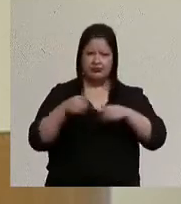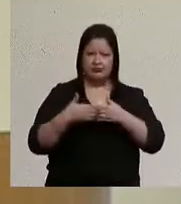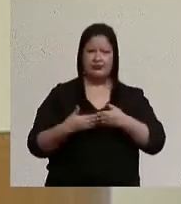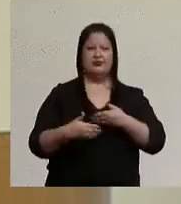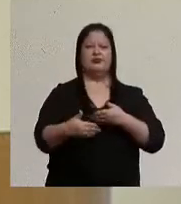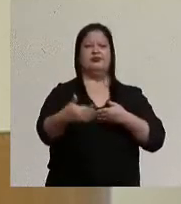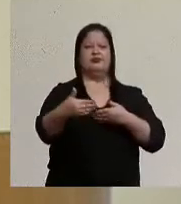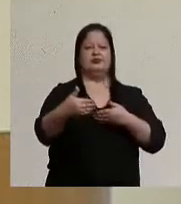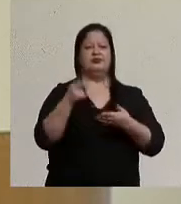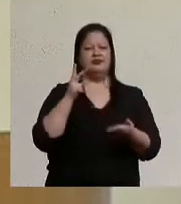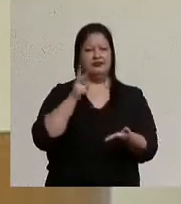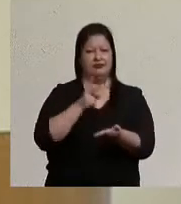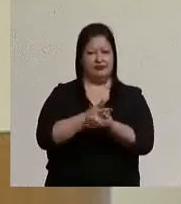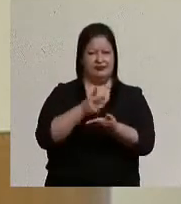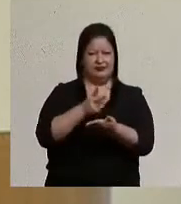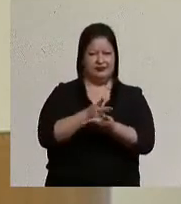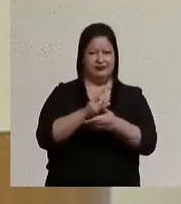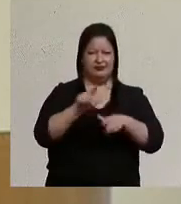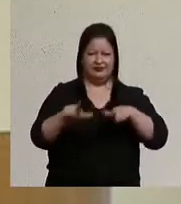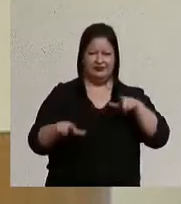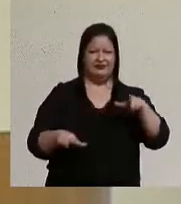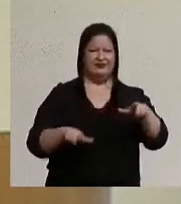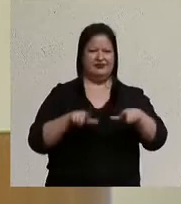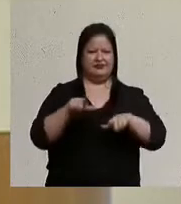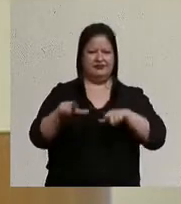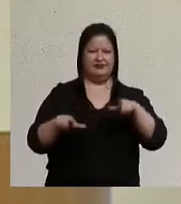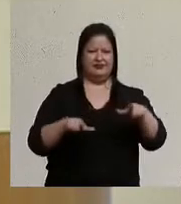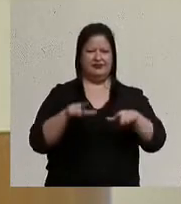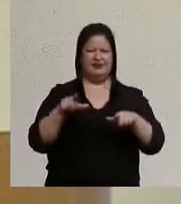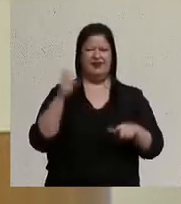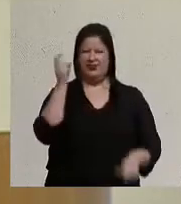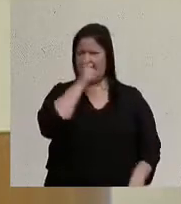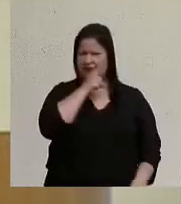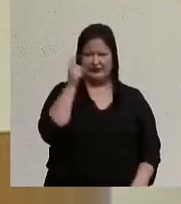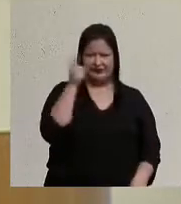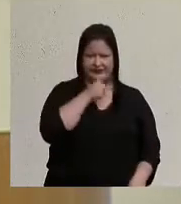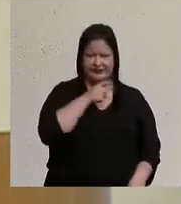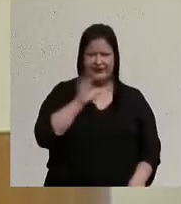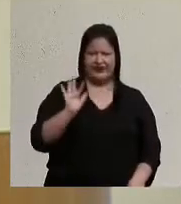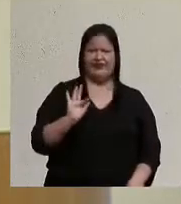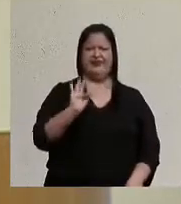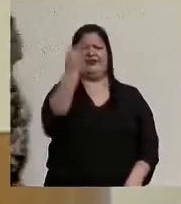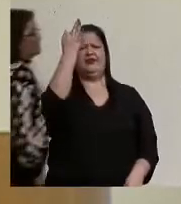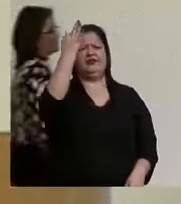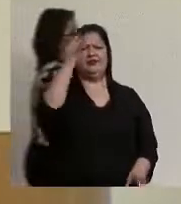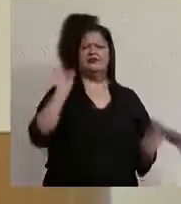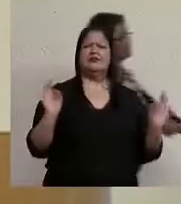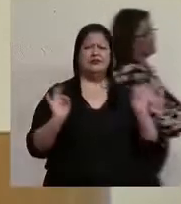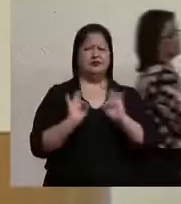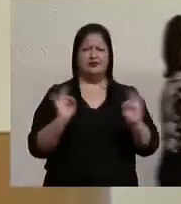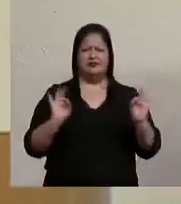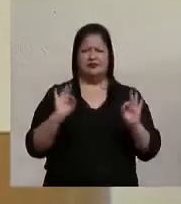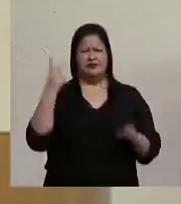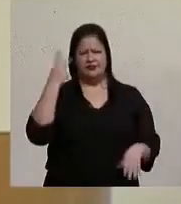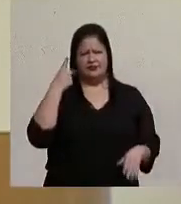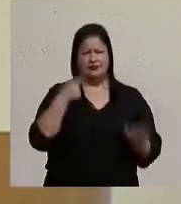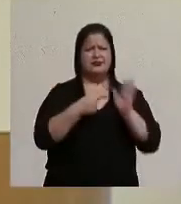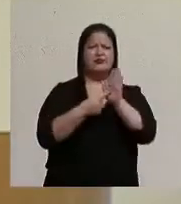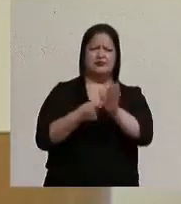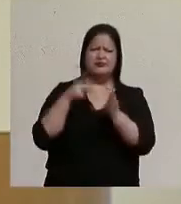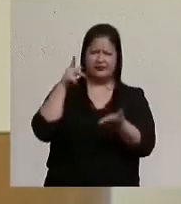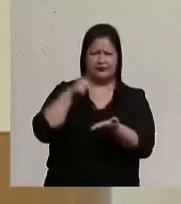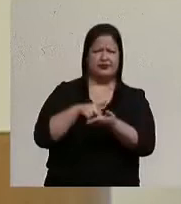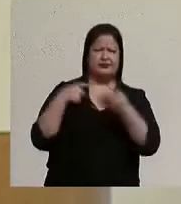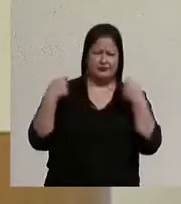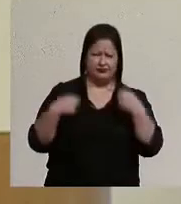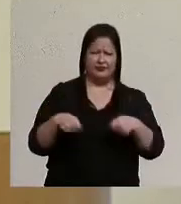é um trabalho tudo isso vem de um trabalho não vende mentira de calúnia então Vereador é isso que tem que fazer